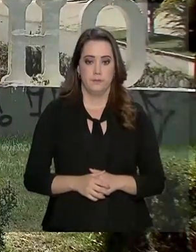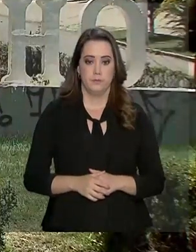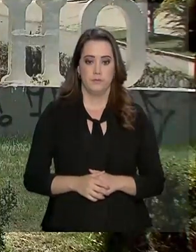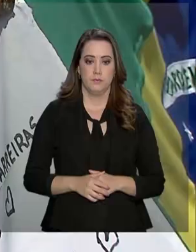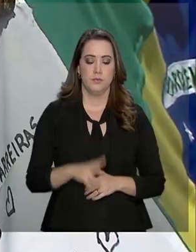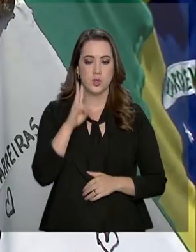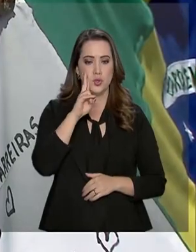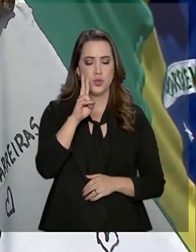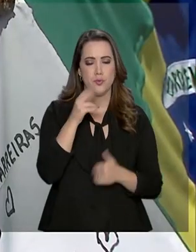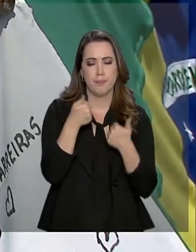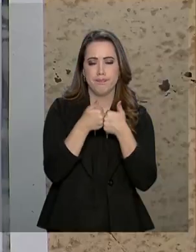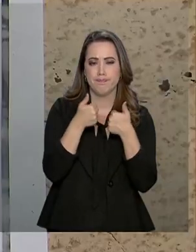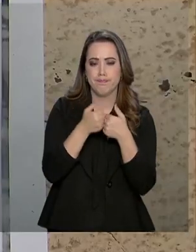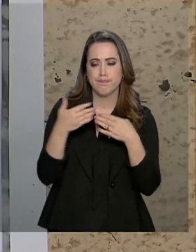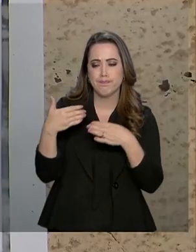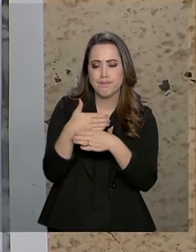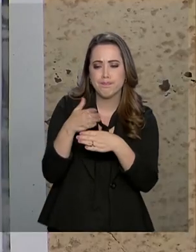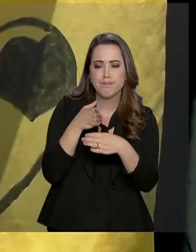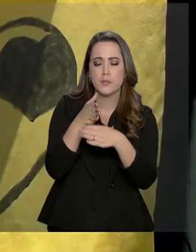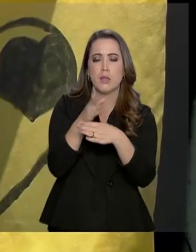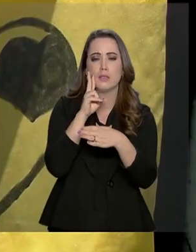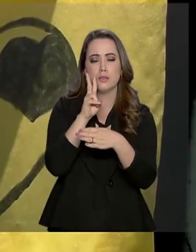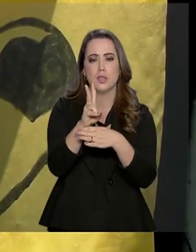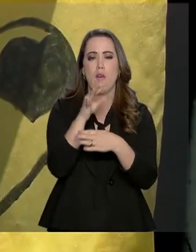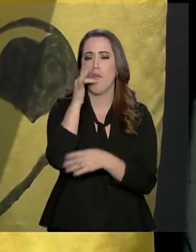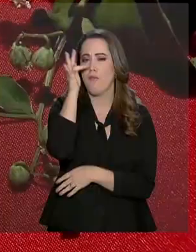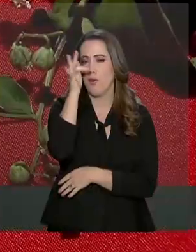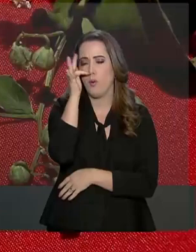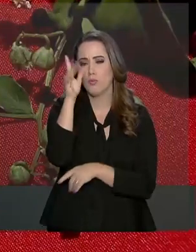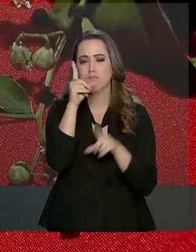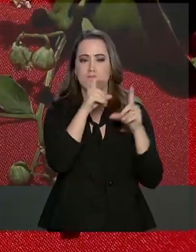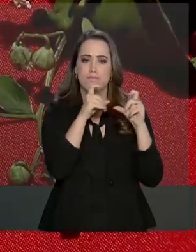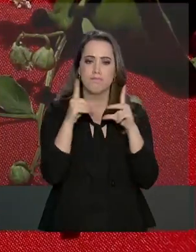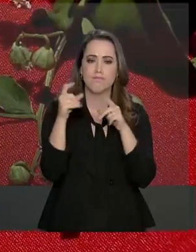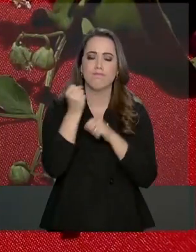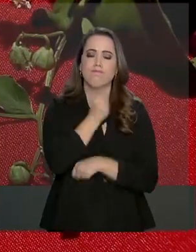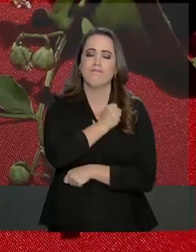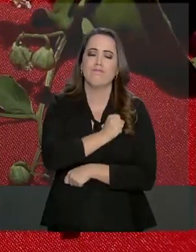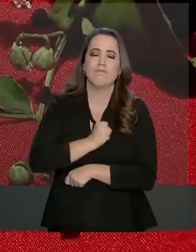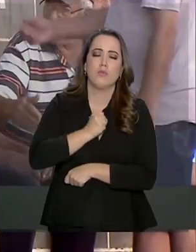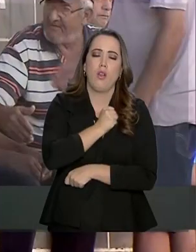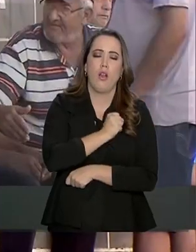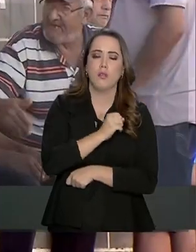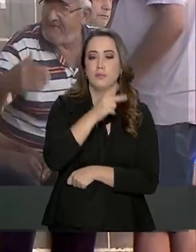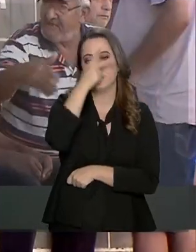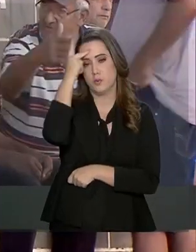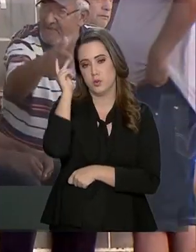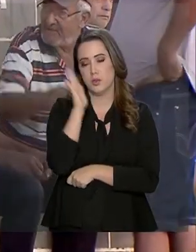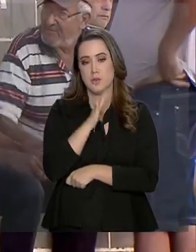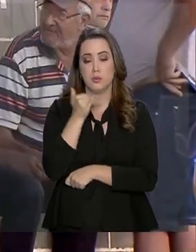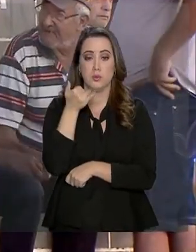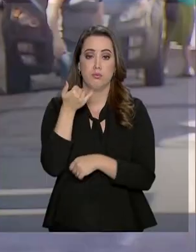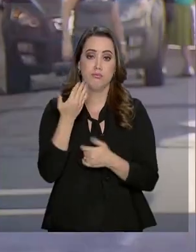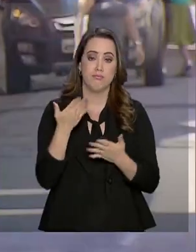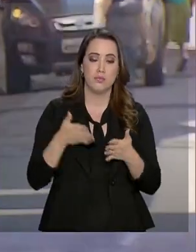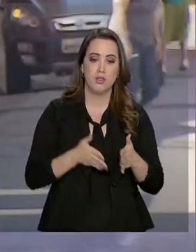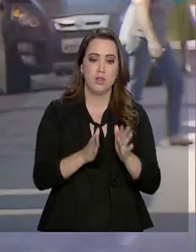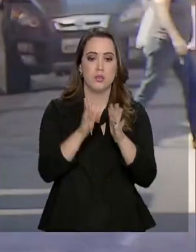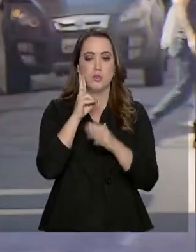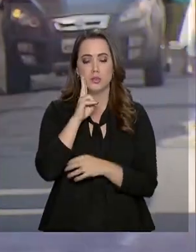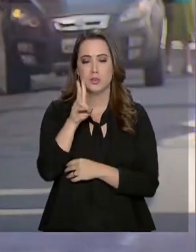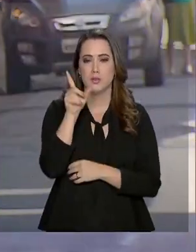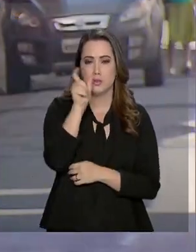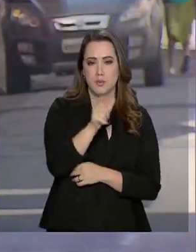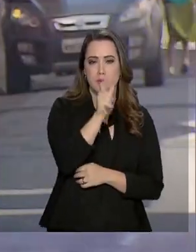Logo na entrada da cidade, flores e fotos expressam a saudade deixada por quem se foi. Nas ruas de Brumadinho, não é difícil